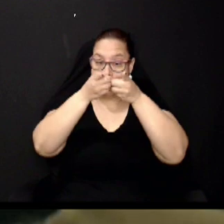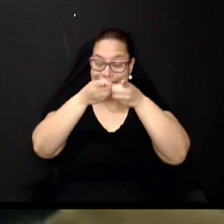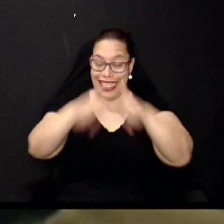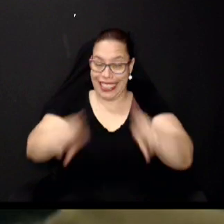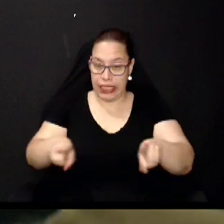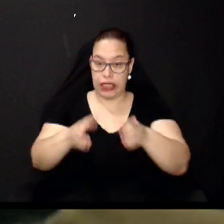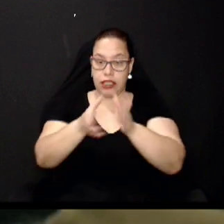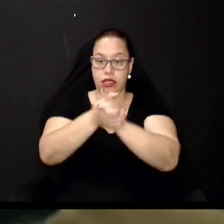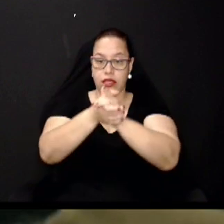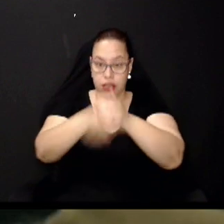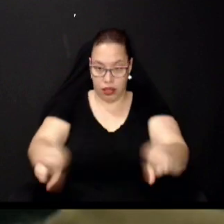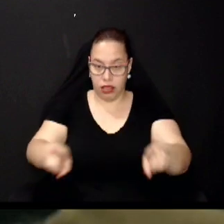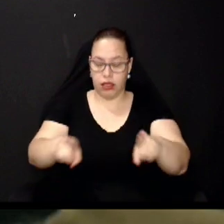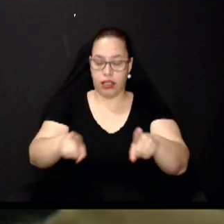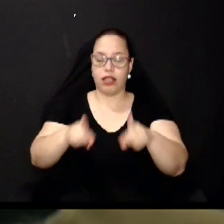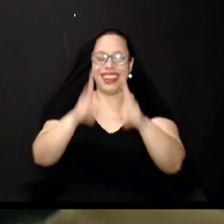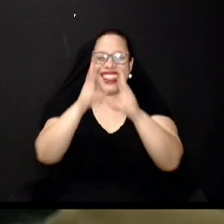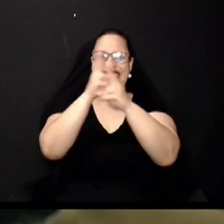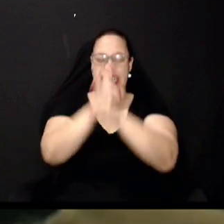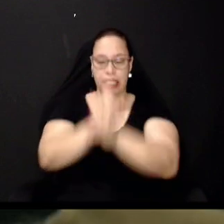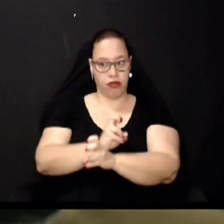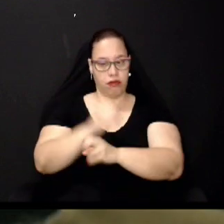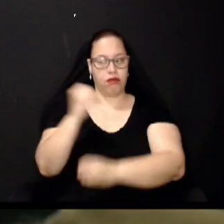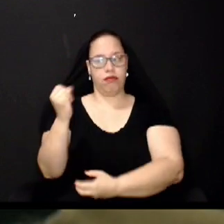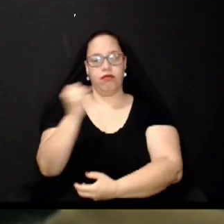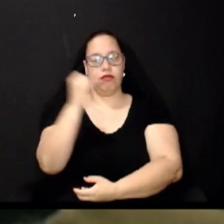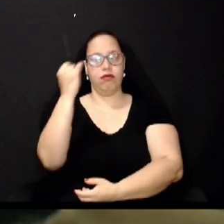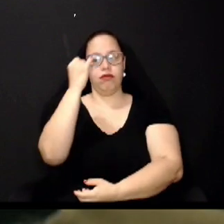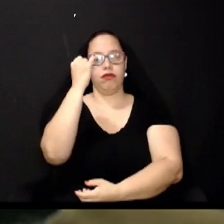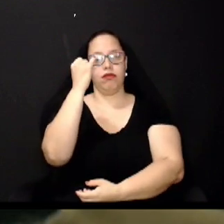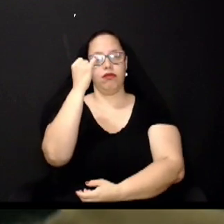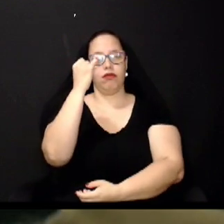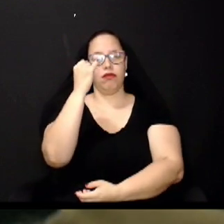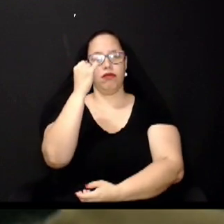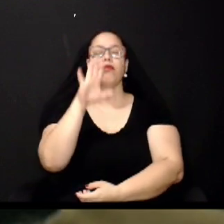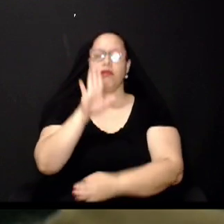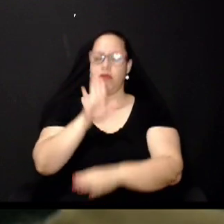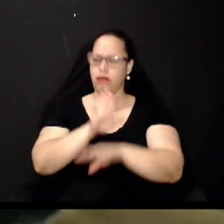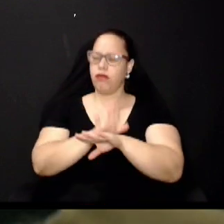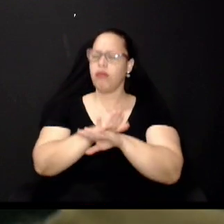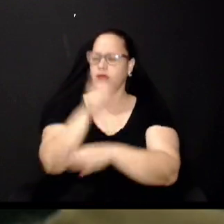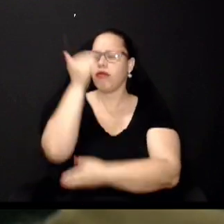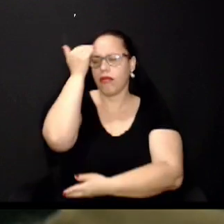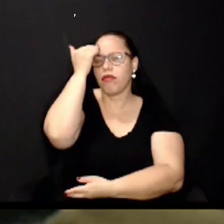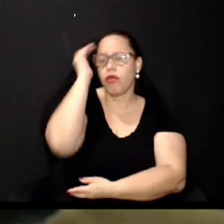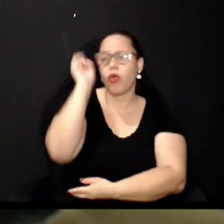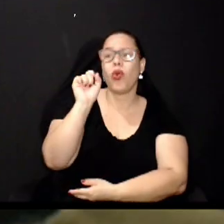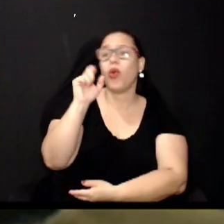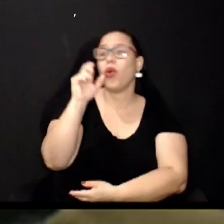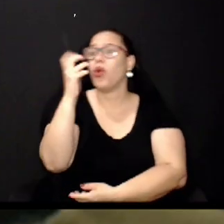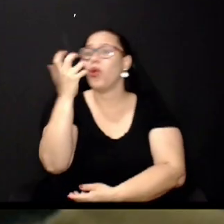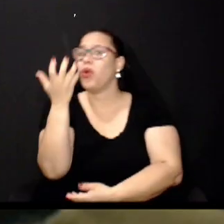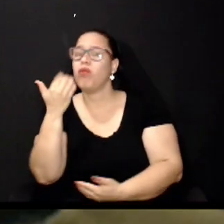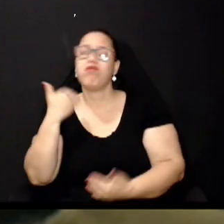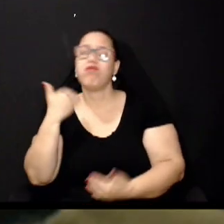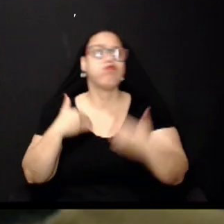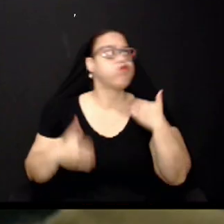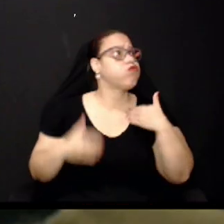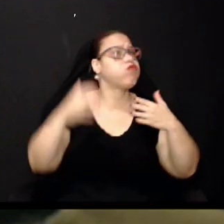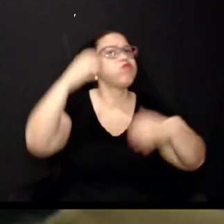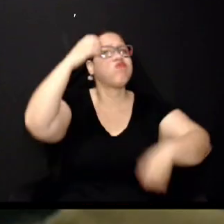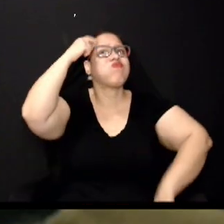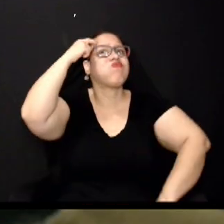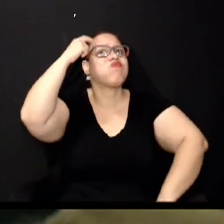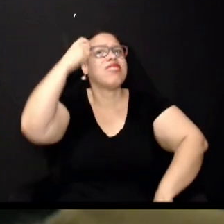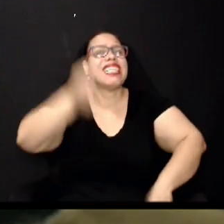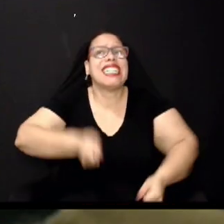para essa conversa tão importante, que vai nos ajudar a entender o que acontece com o corpo, com a mente, com as emoções